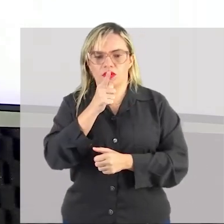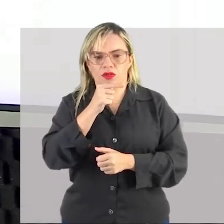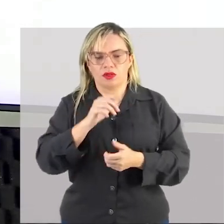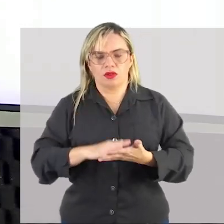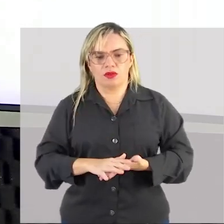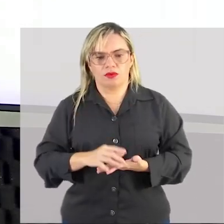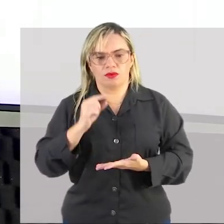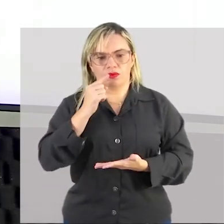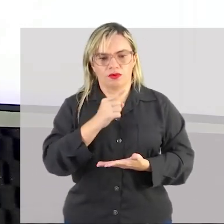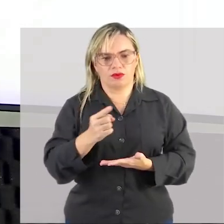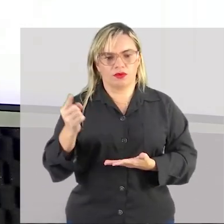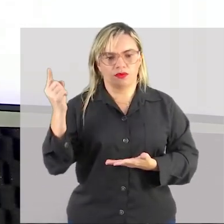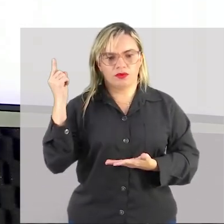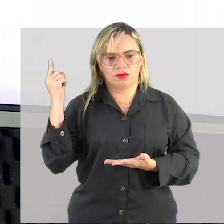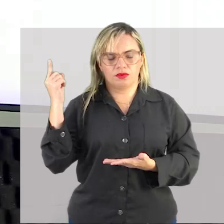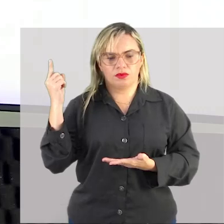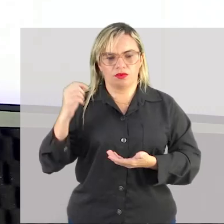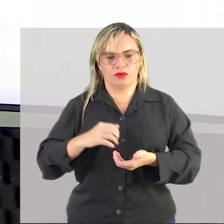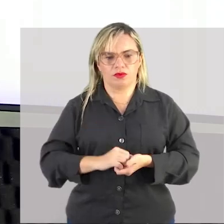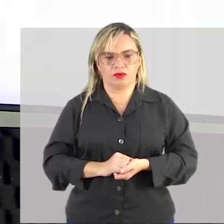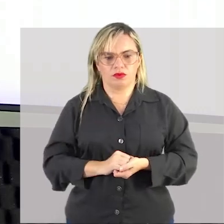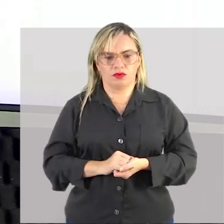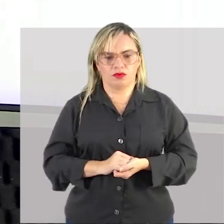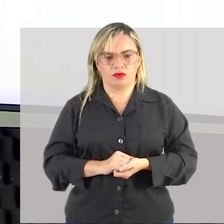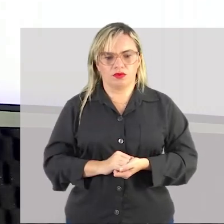Se eu venho do sólido para o líquido,